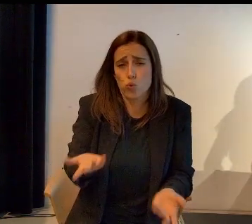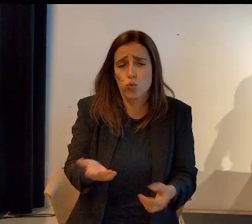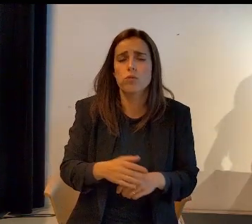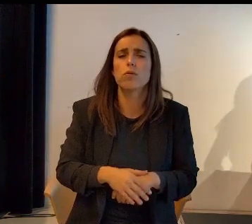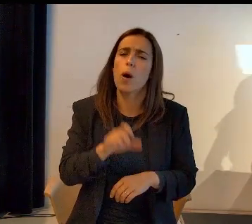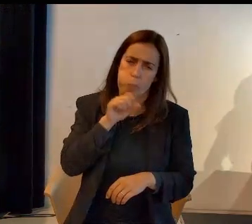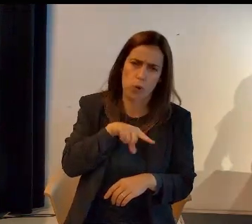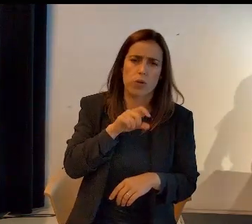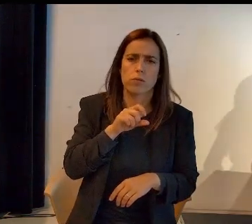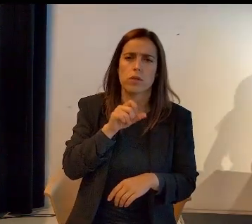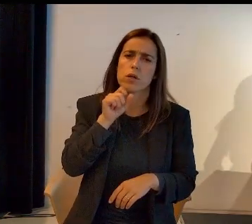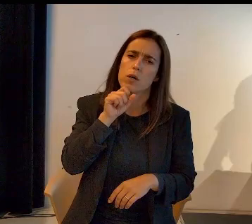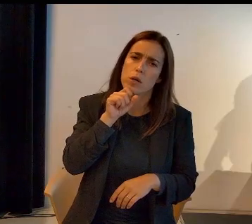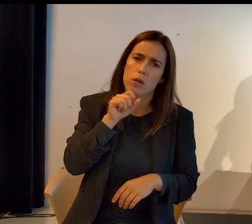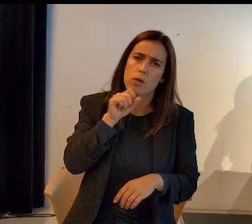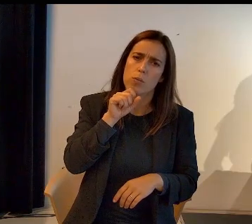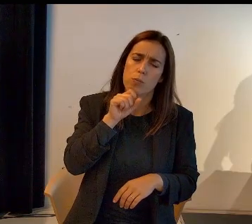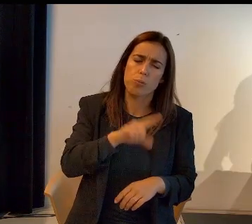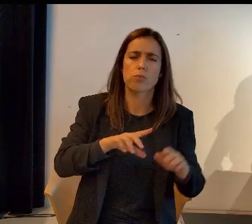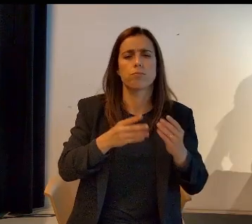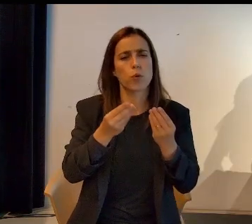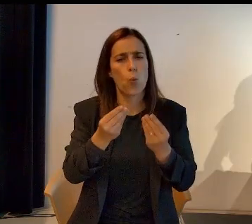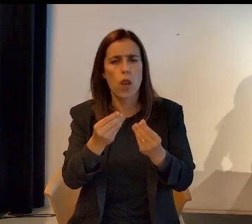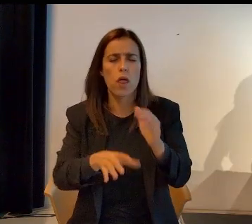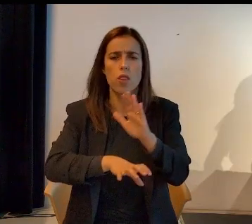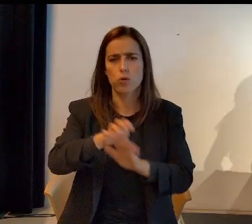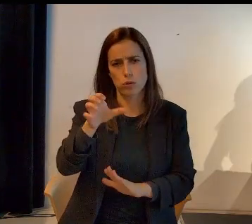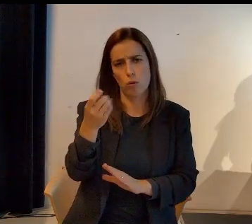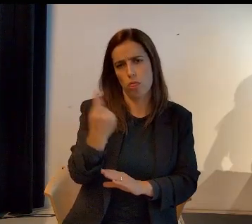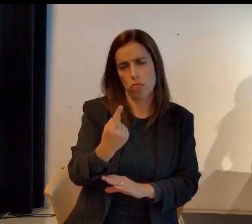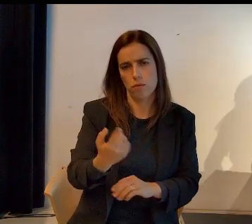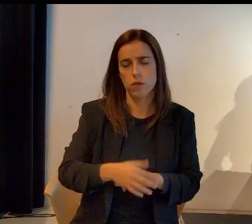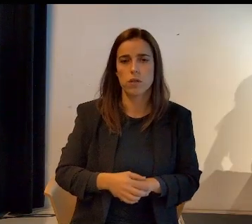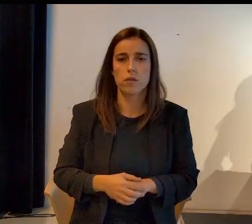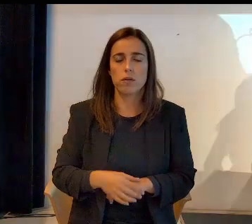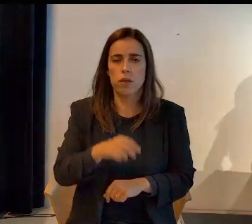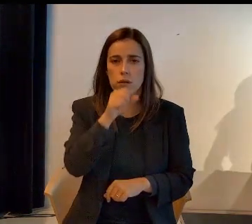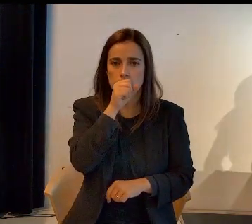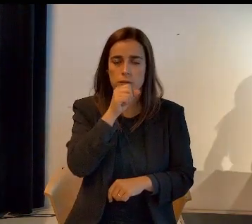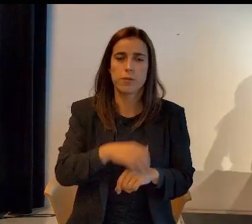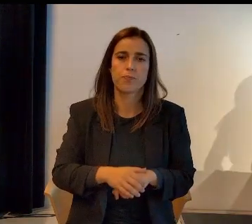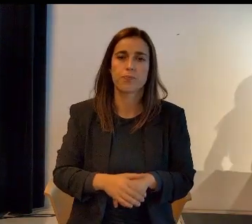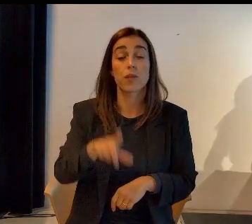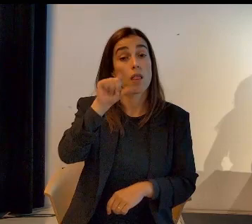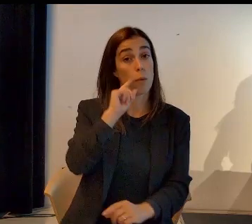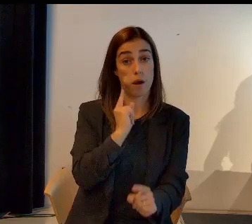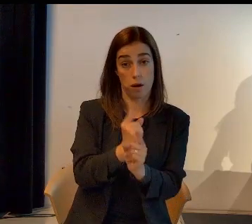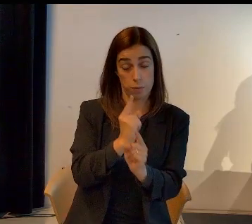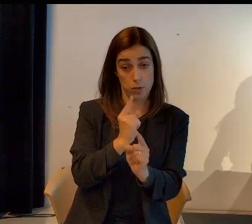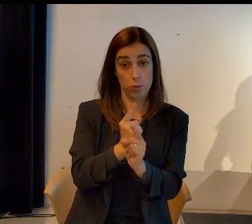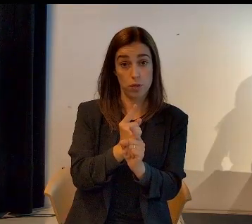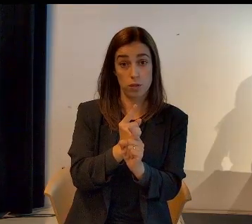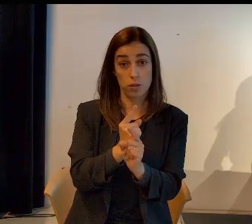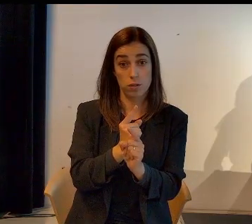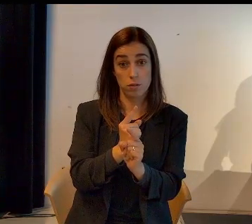terão a possibilidade de assistir aos concertos com todas as qualidades que merecem. Também o manteremos, porque